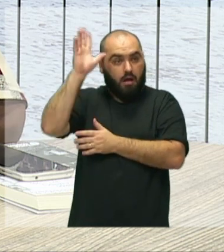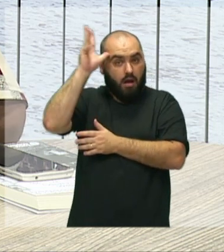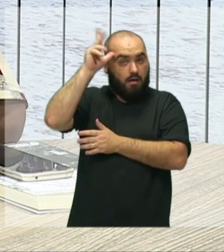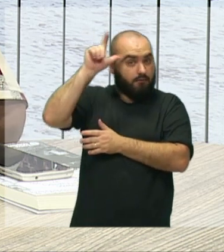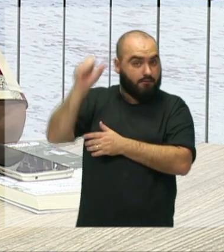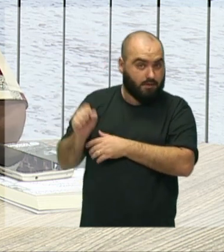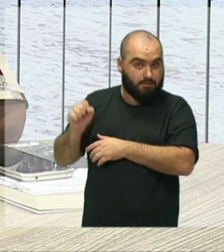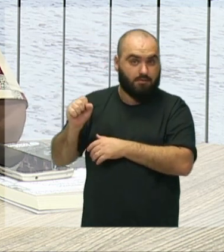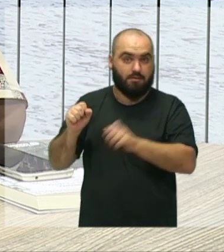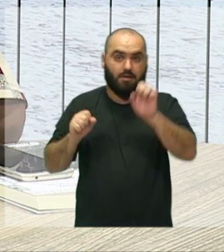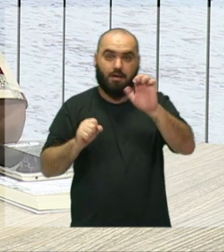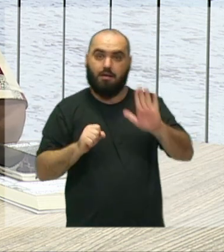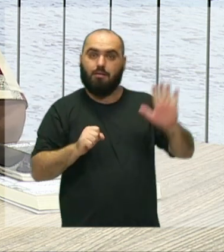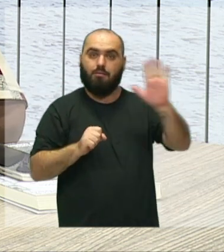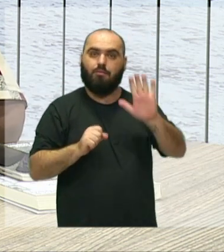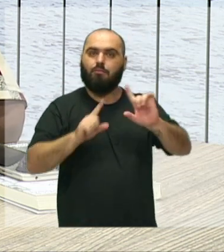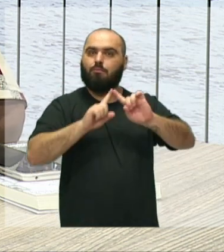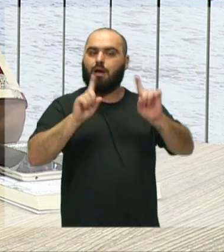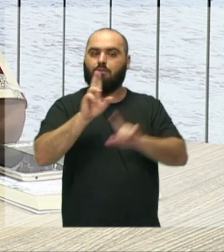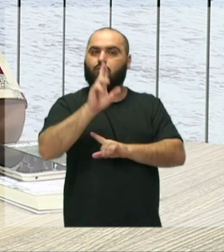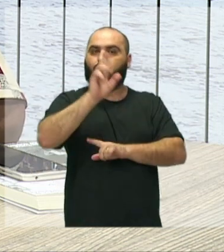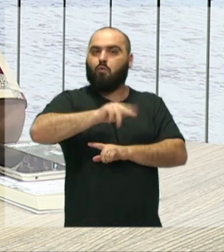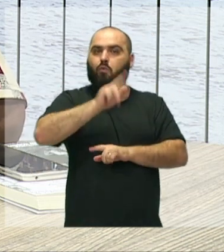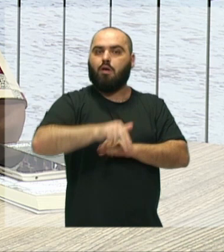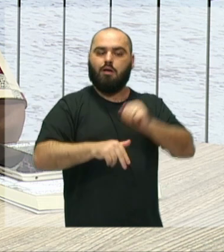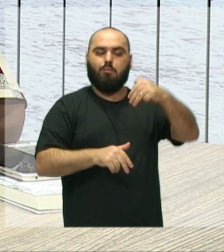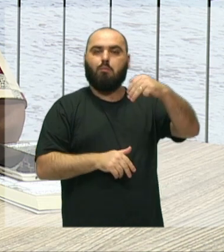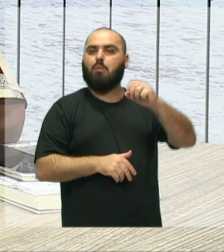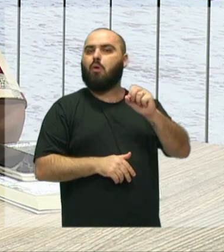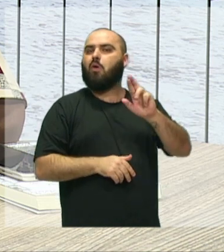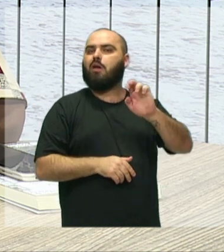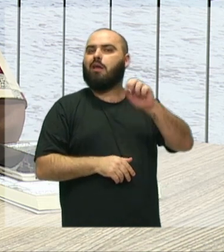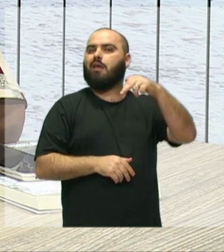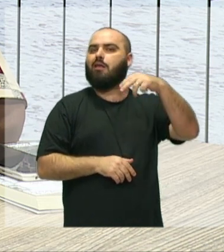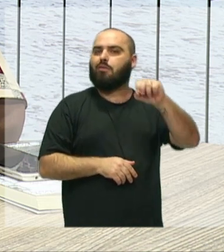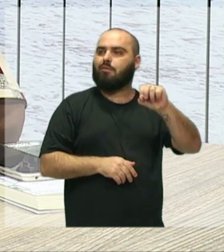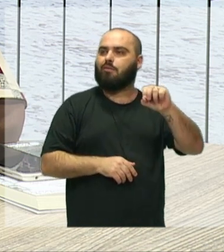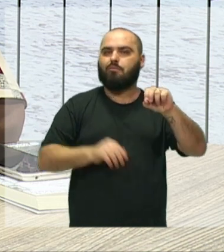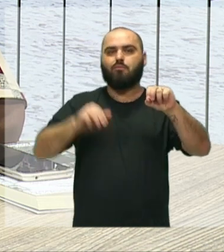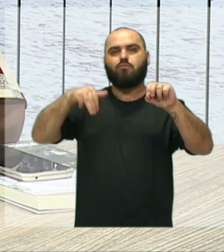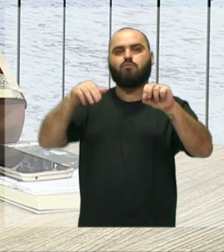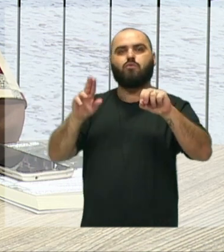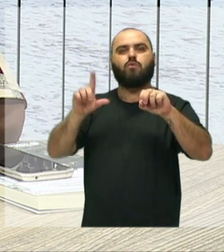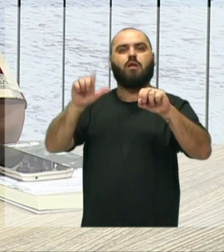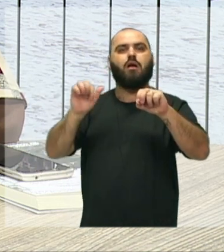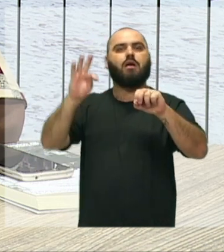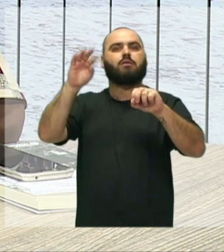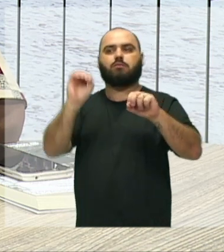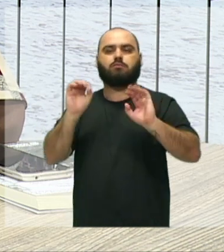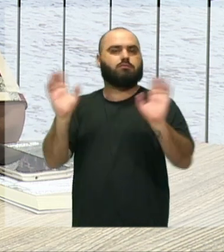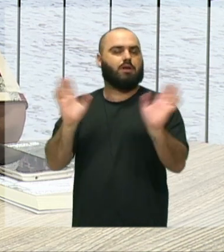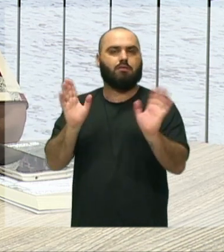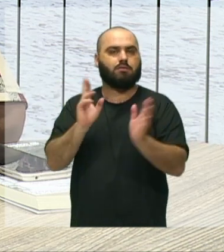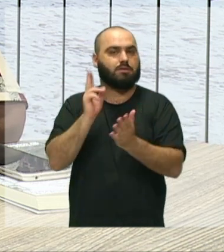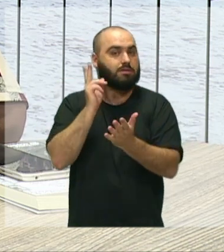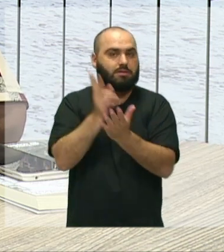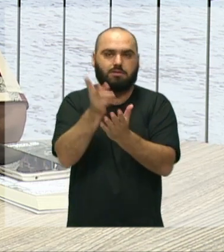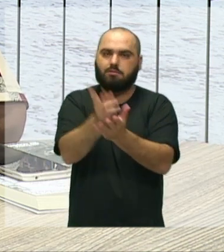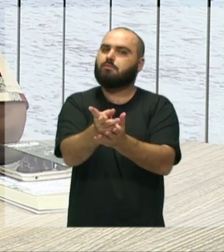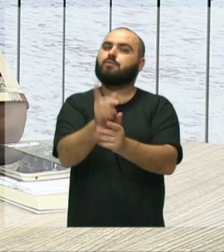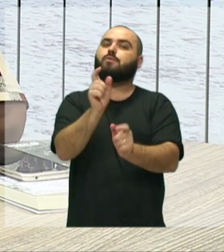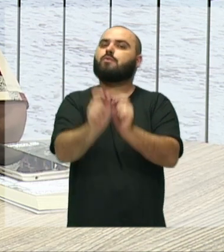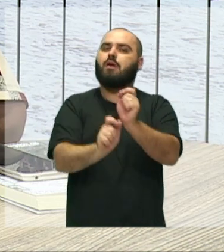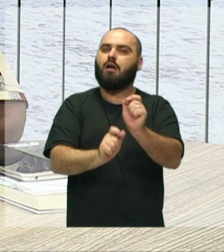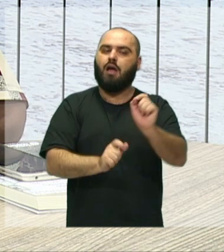foi chamado de mulato, nem de moreno, nem de pardo. Ele sempre foi conhecido e se conhecia como